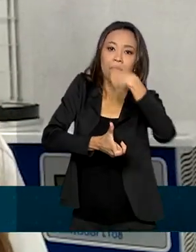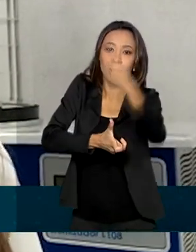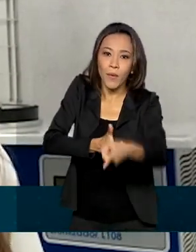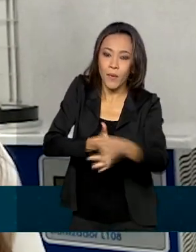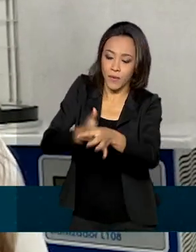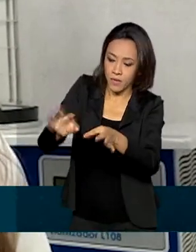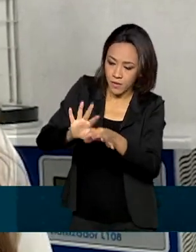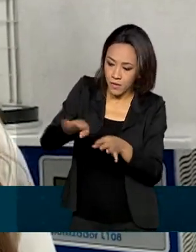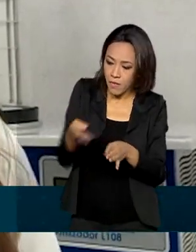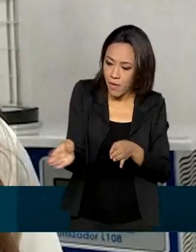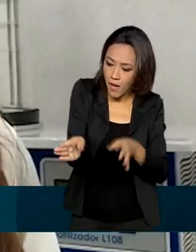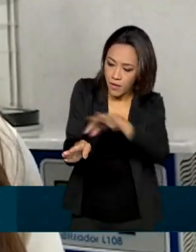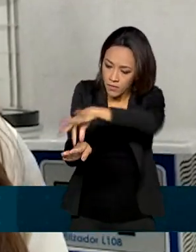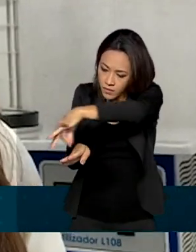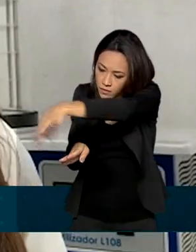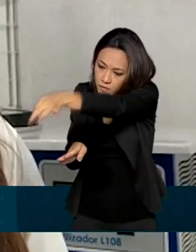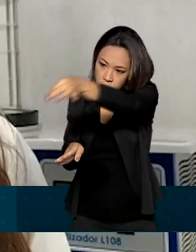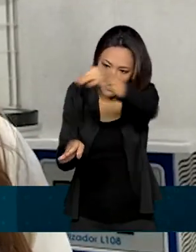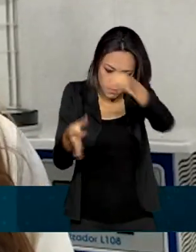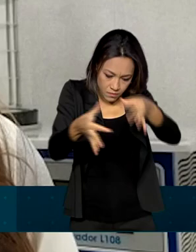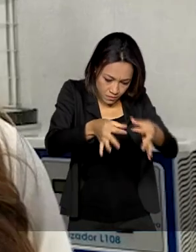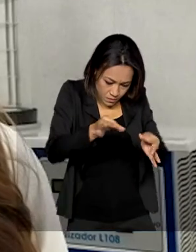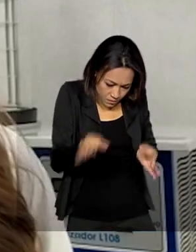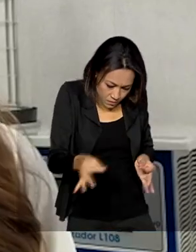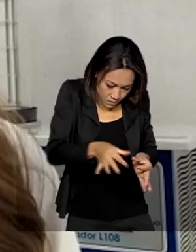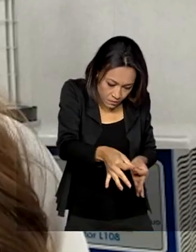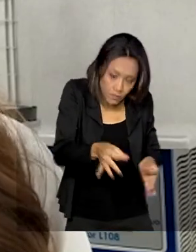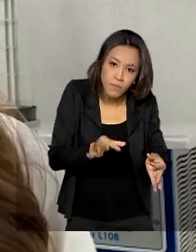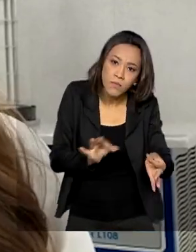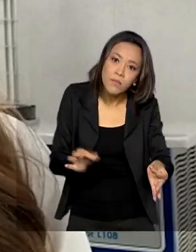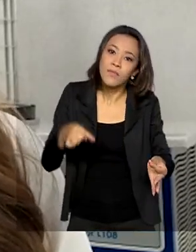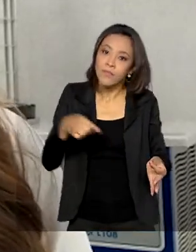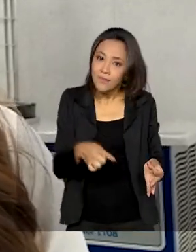procedimento anestésico é feito com menos frequência, tendo menos risco para o animal.